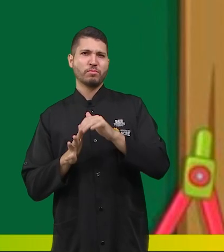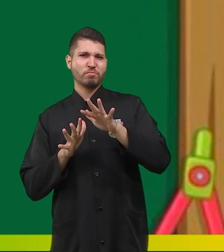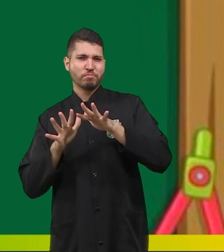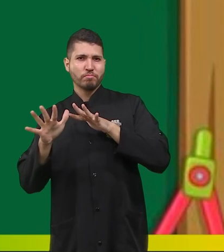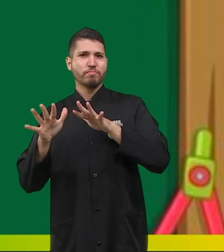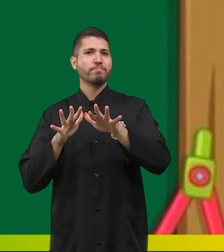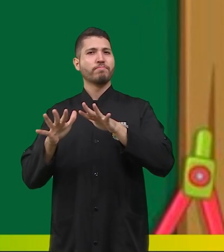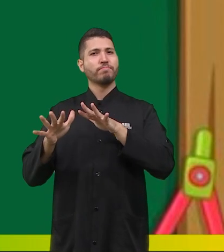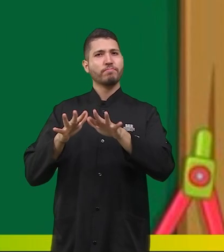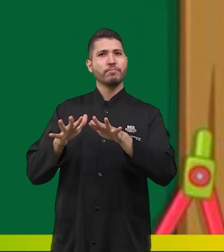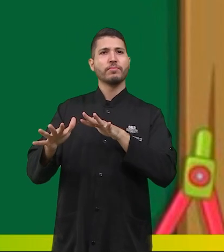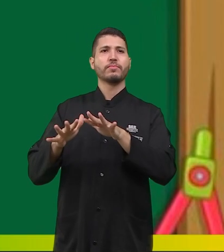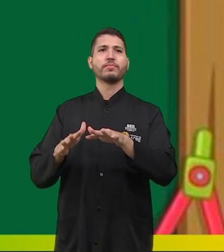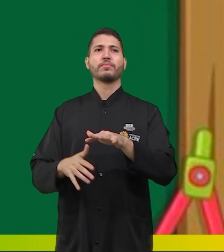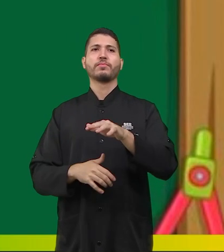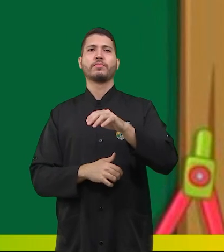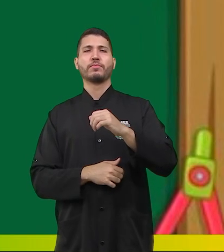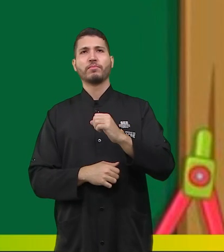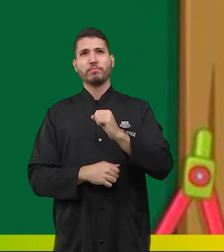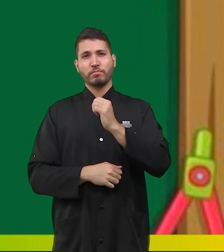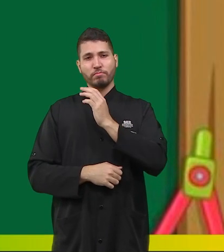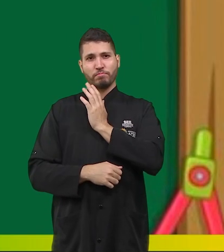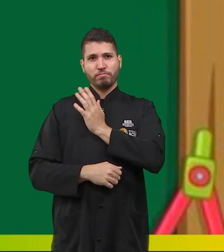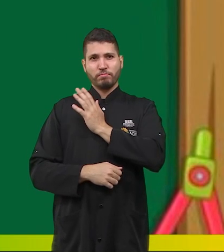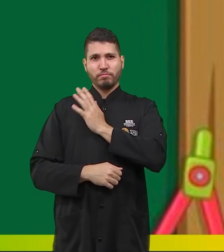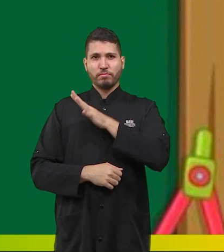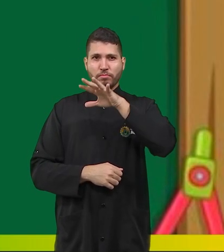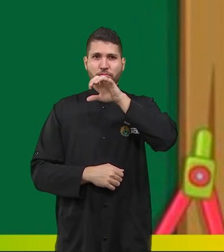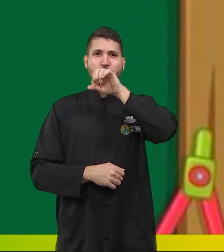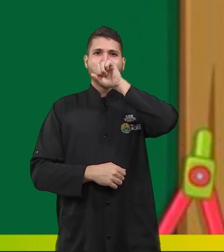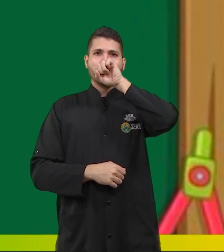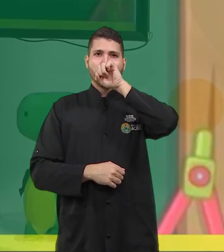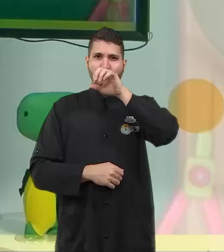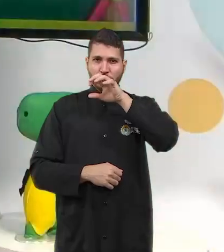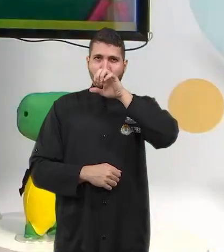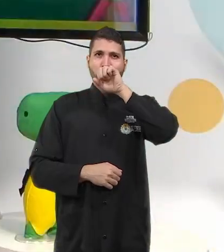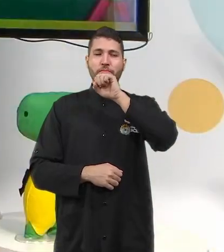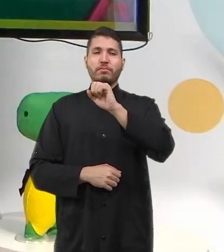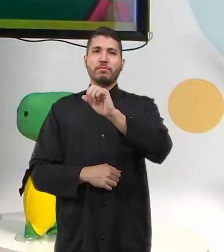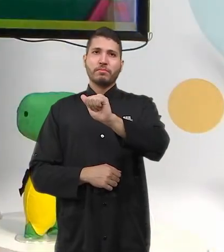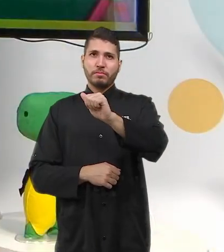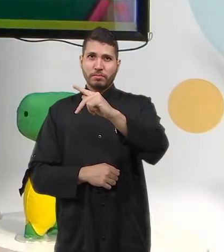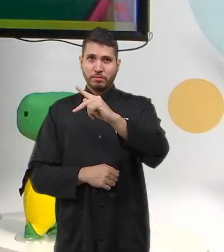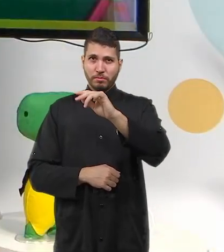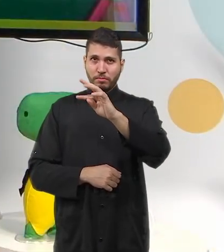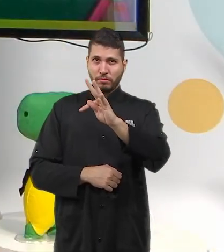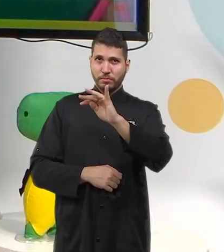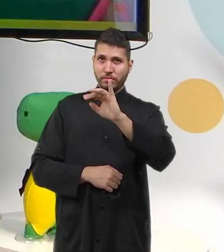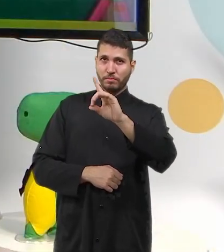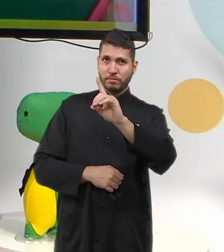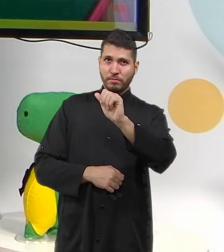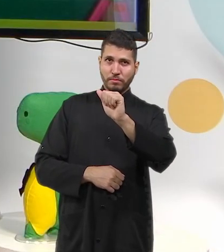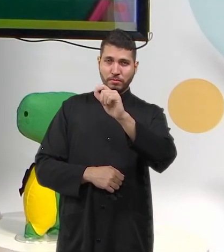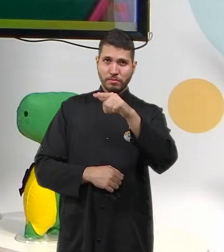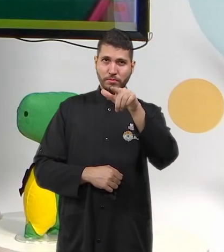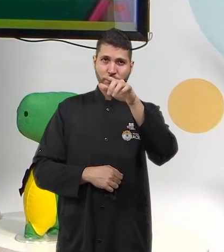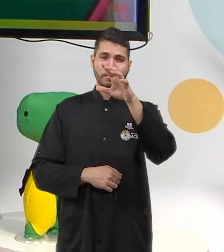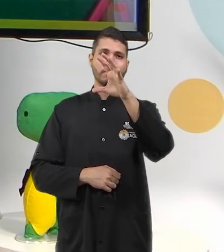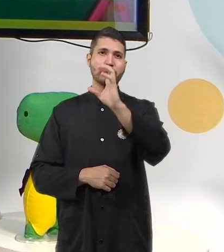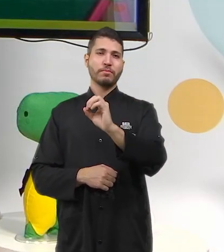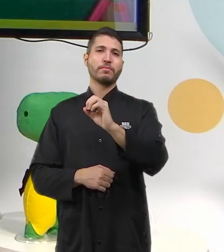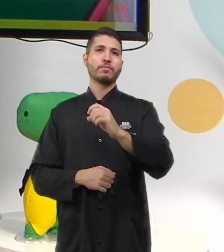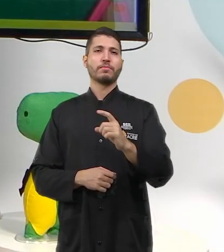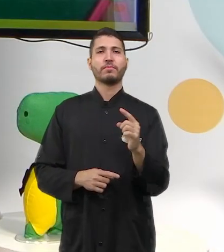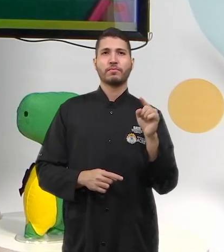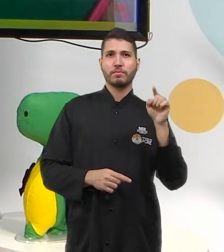aptidão cardiorrespiratória. Então, a gente tem duas correlações que a gente já pode ir abordando dentro dessa